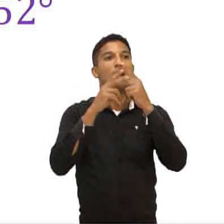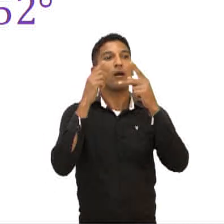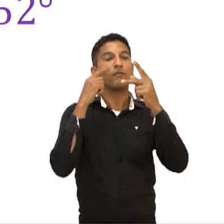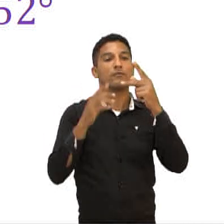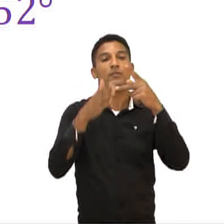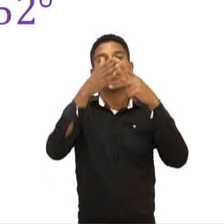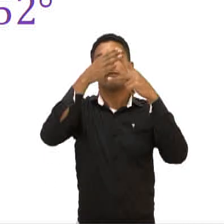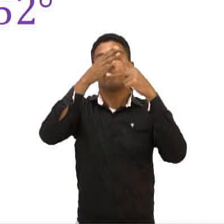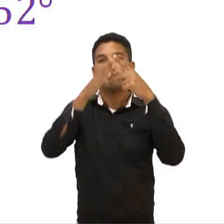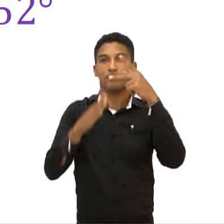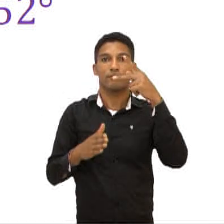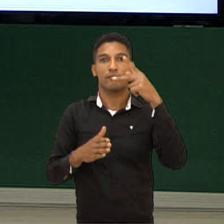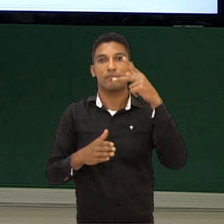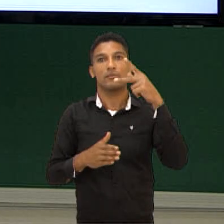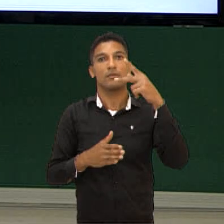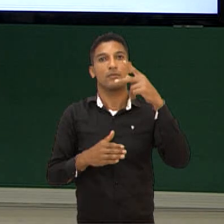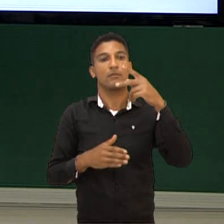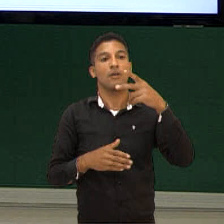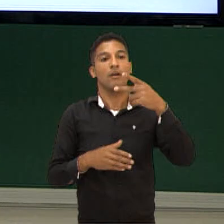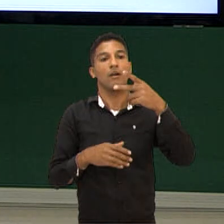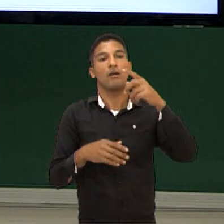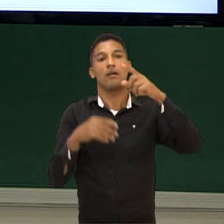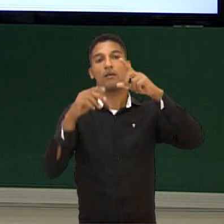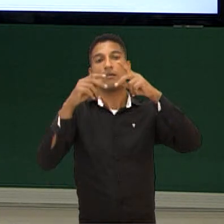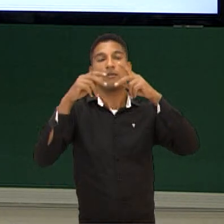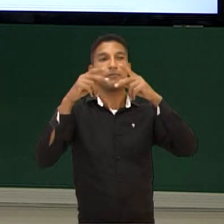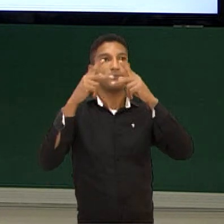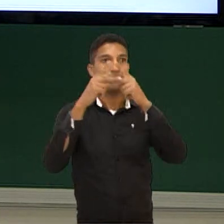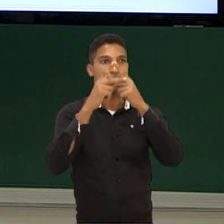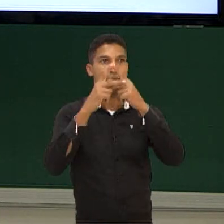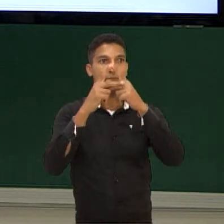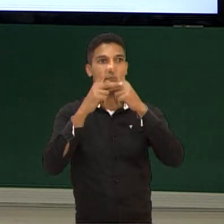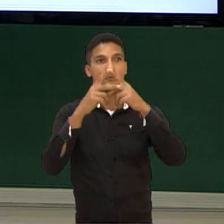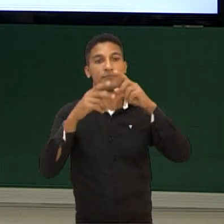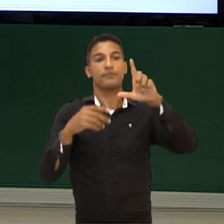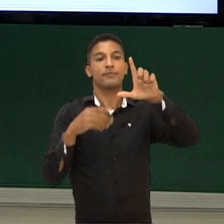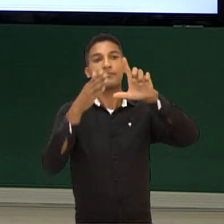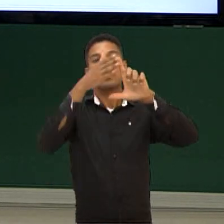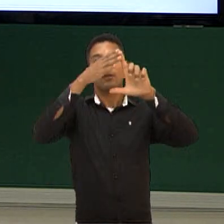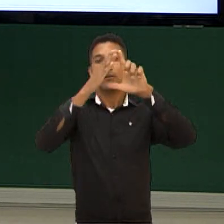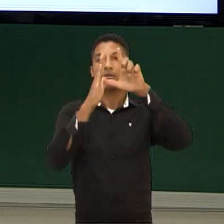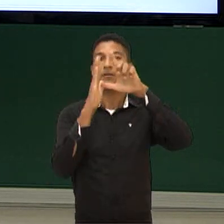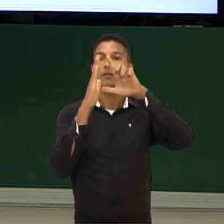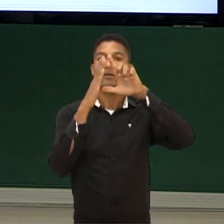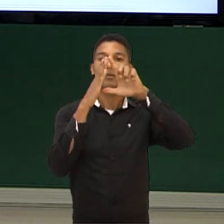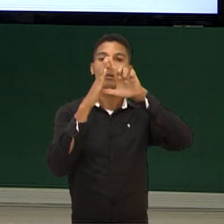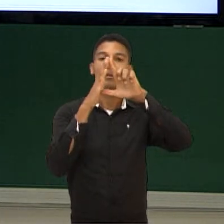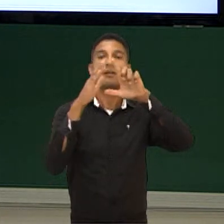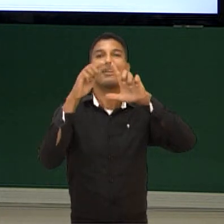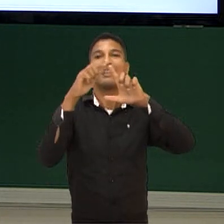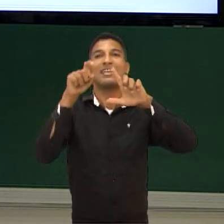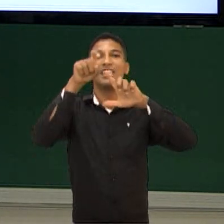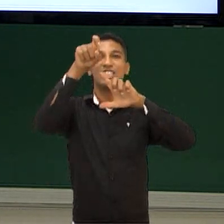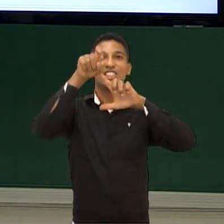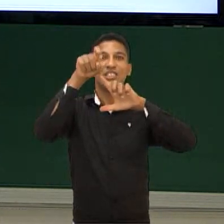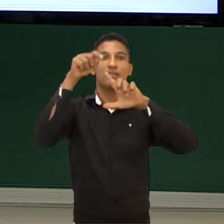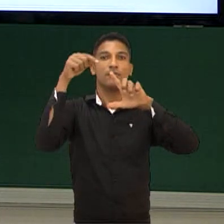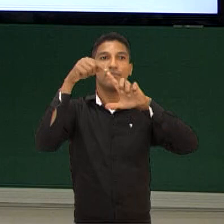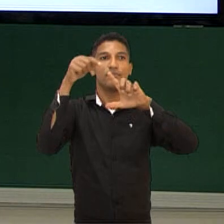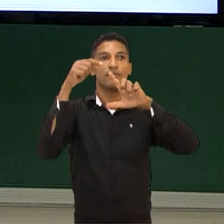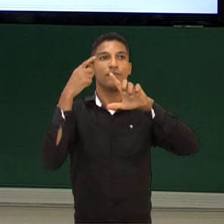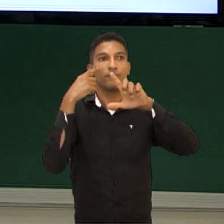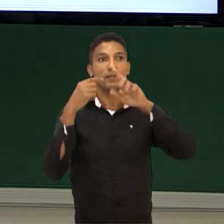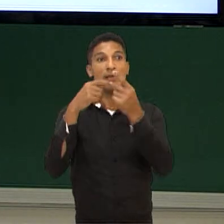gente ainda não conhece de x. Então, x mais 90 graus mais 62 graus,